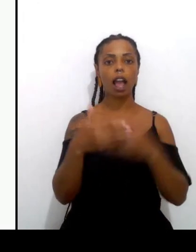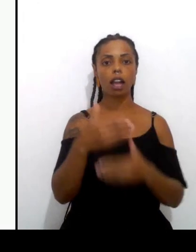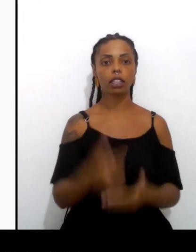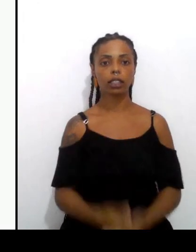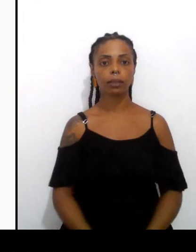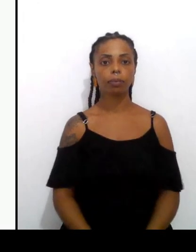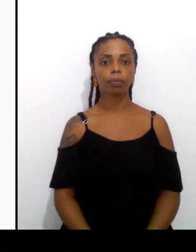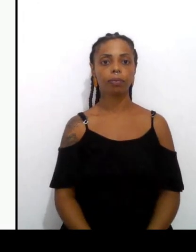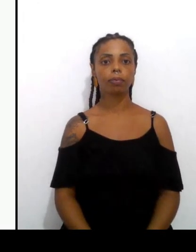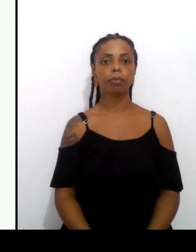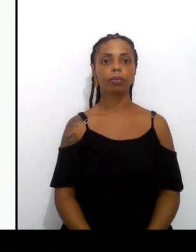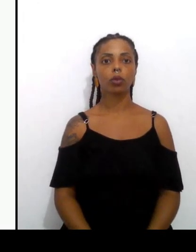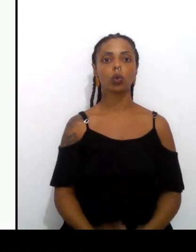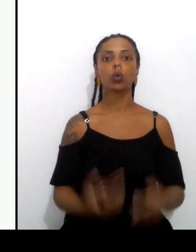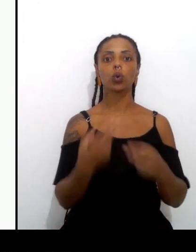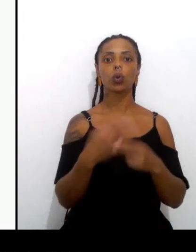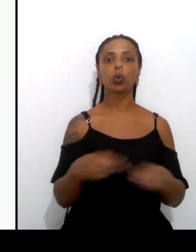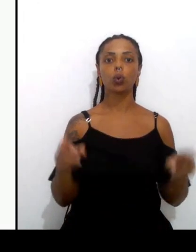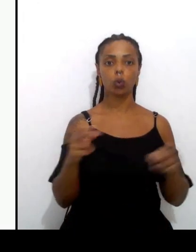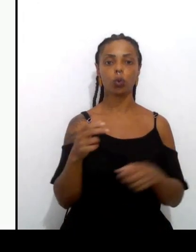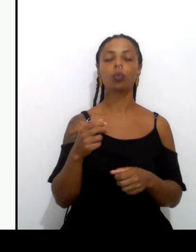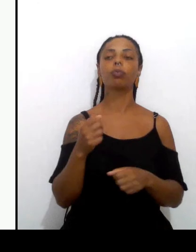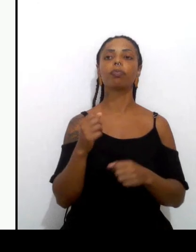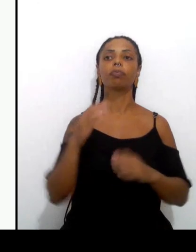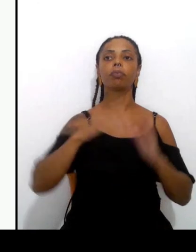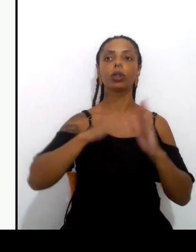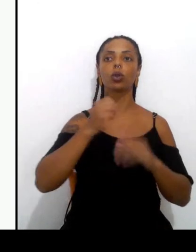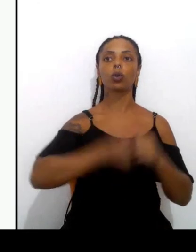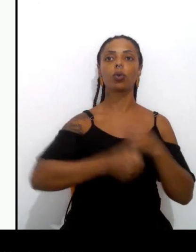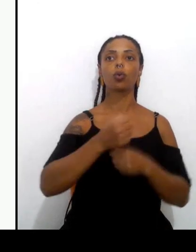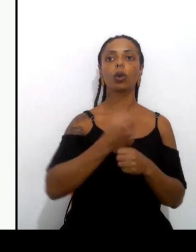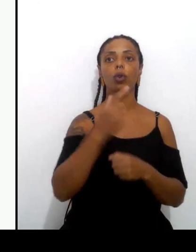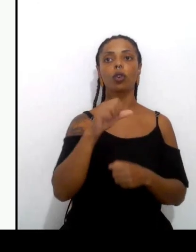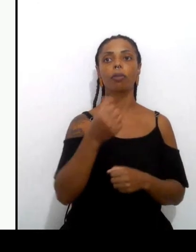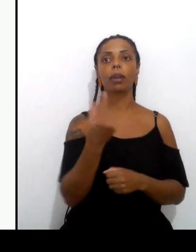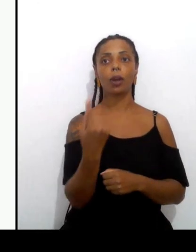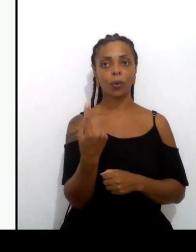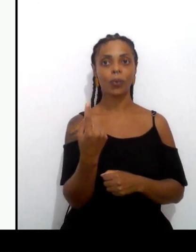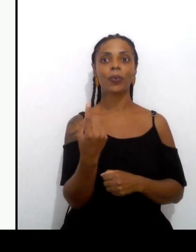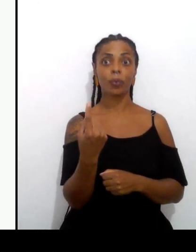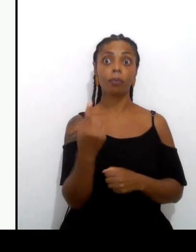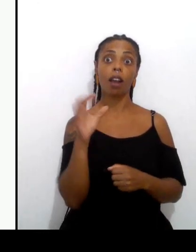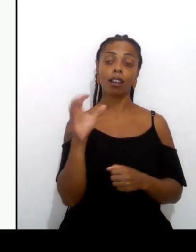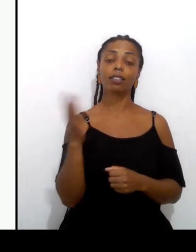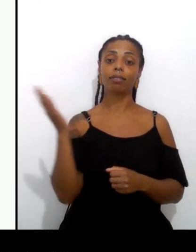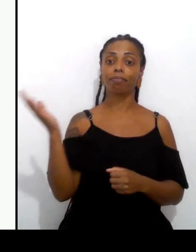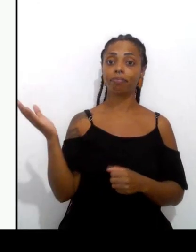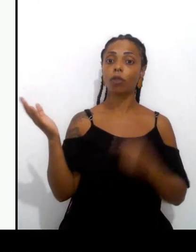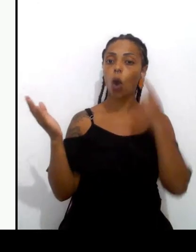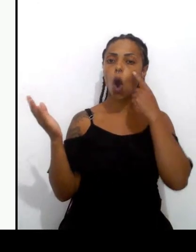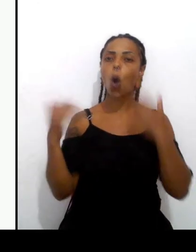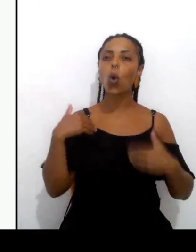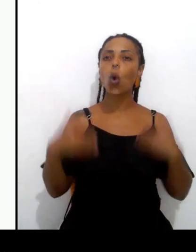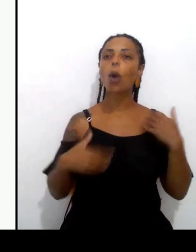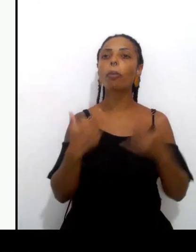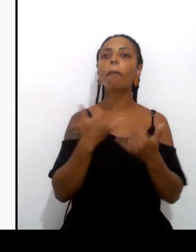no de 1961 cai nessa categoria o corpo aqui está se desintegrando em uma forma derretida